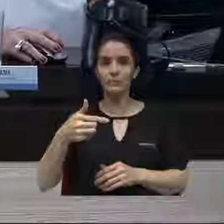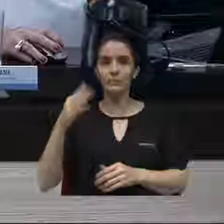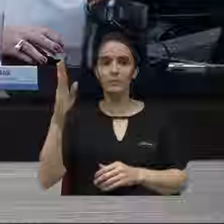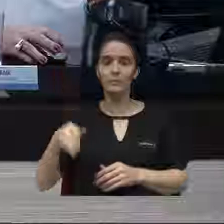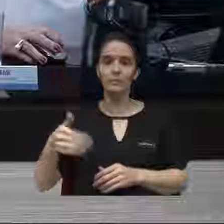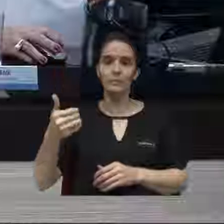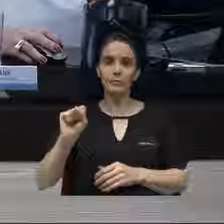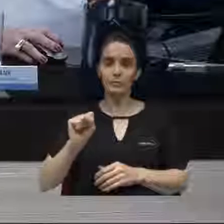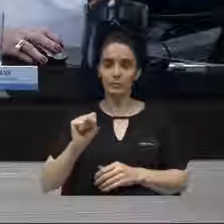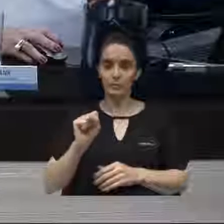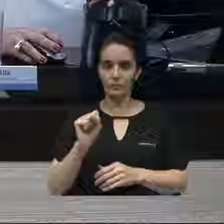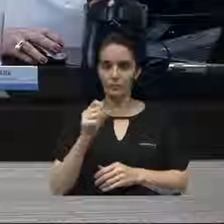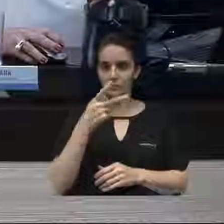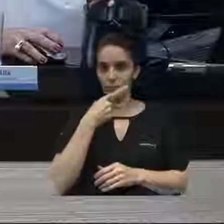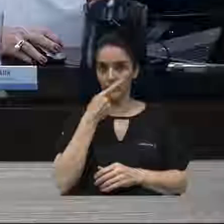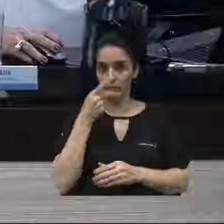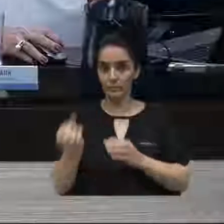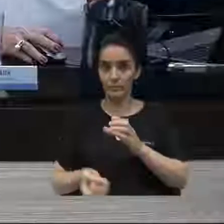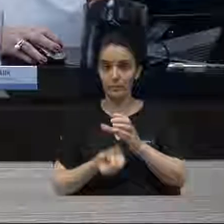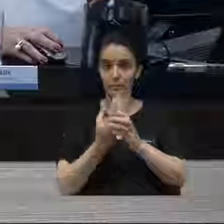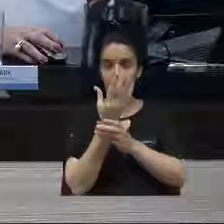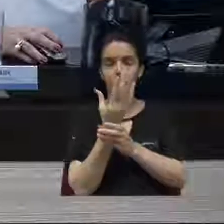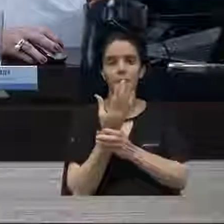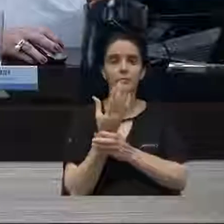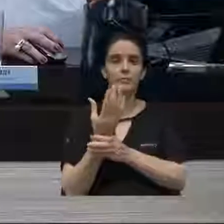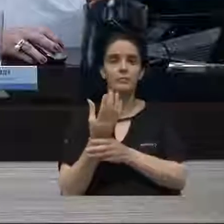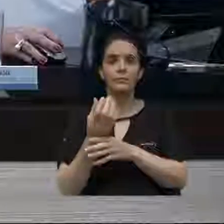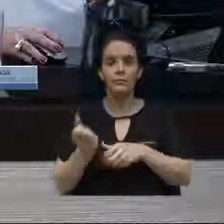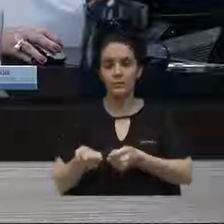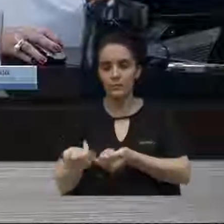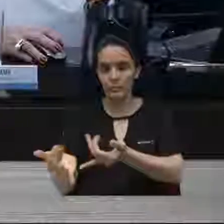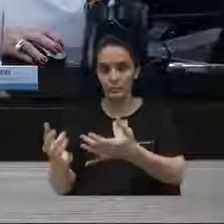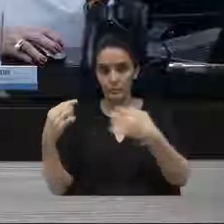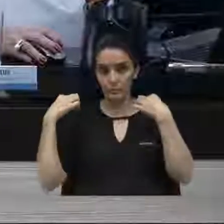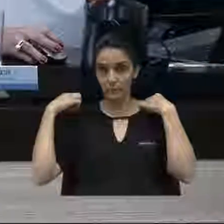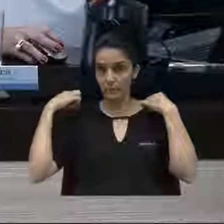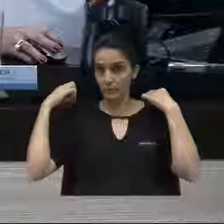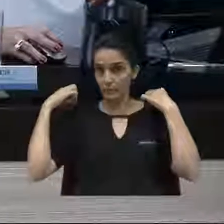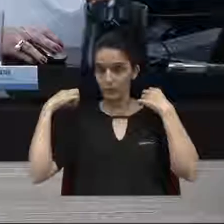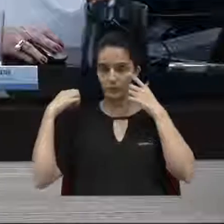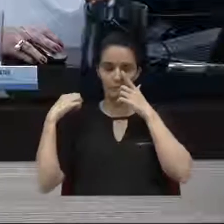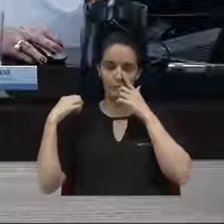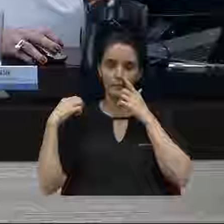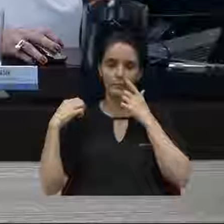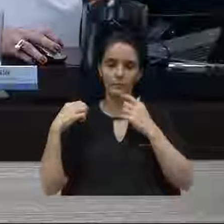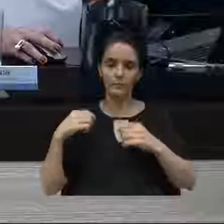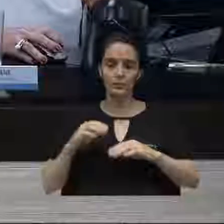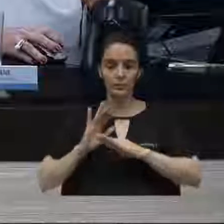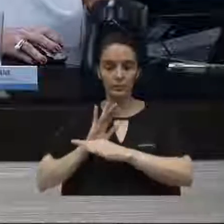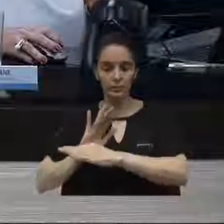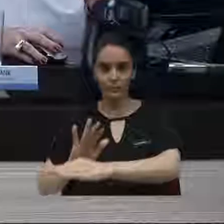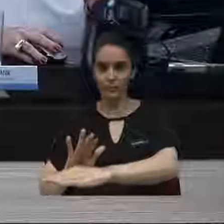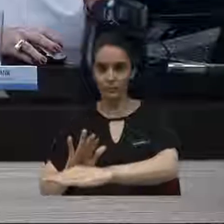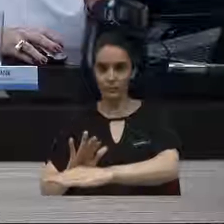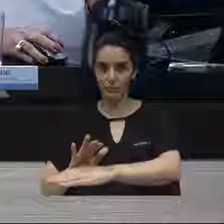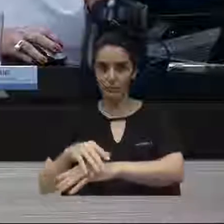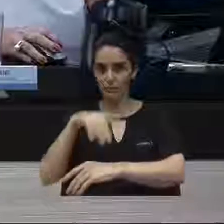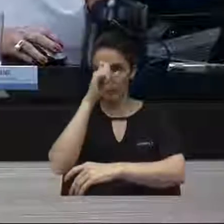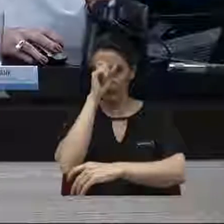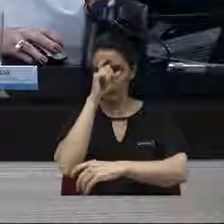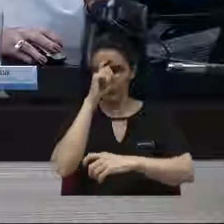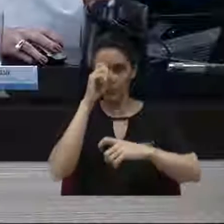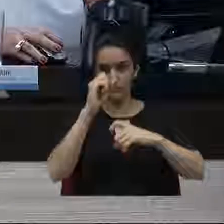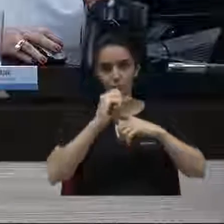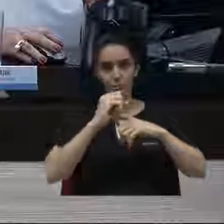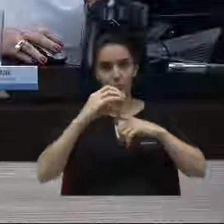32/2018. Dispõe sobre a criação da doação voluntária de auxílio espontâneo aos hospitais Santa Casa